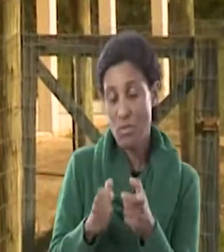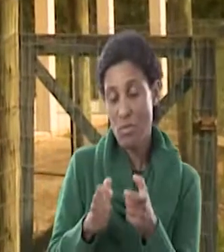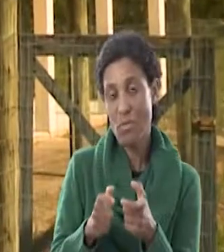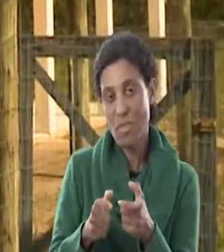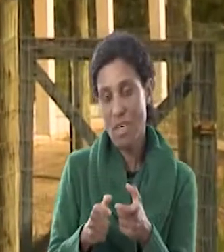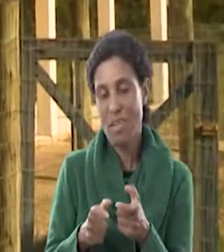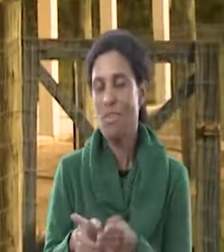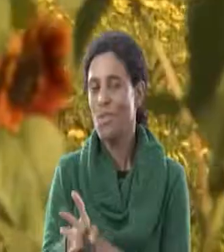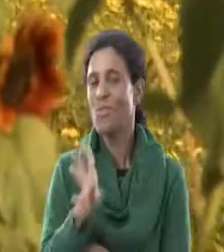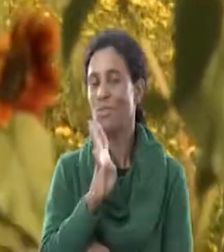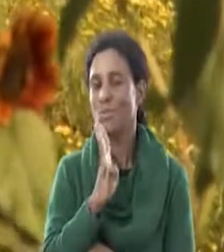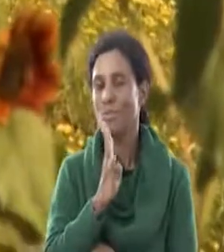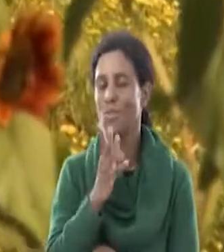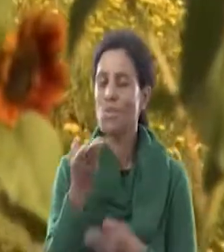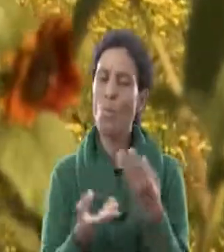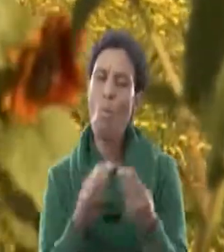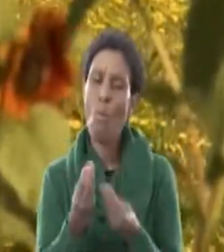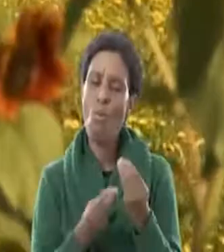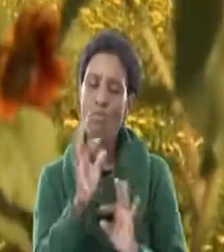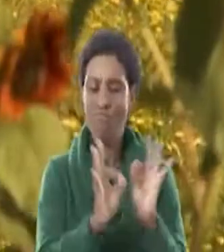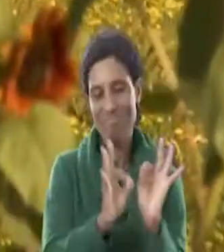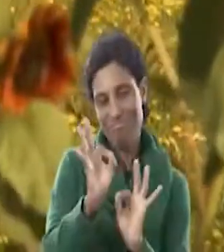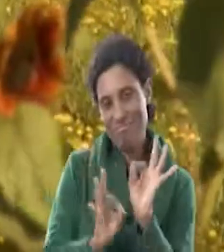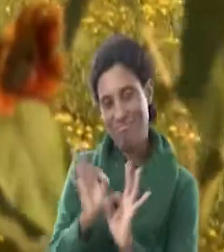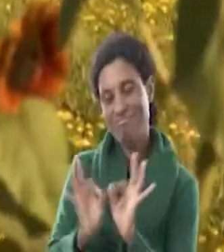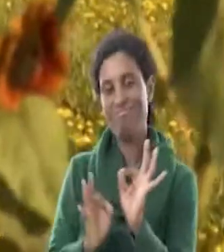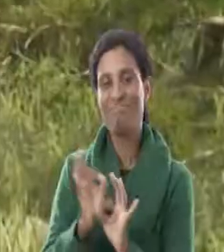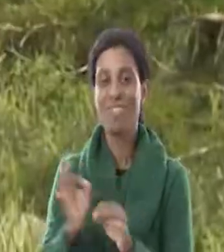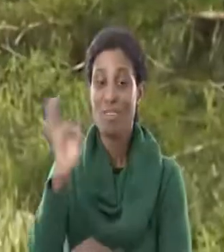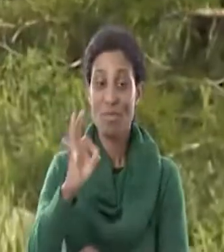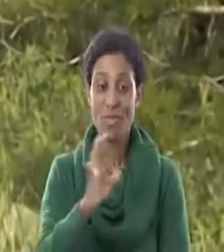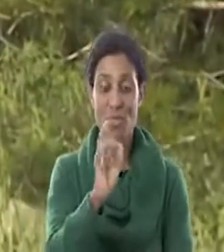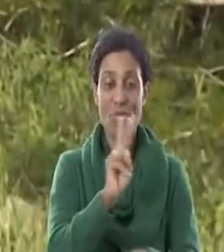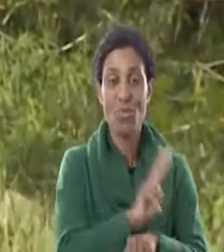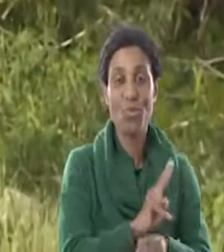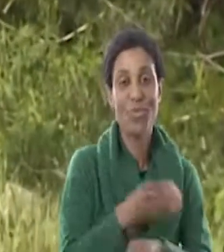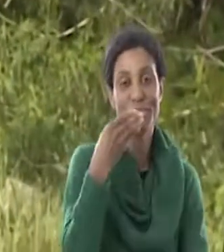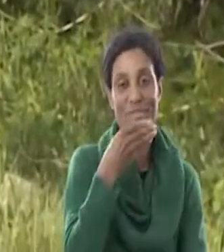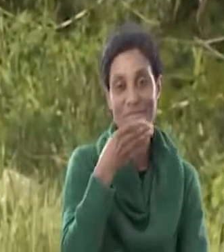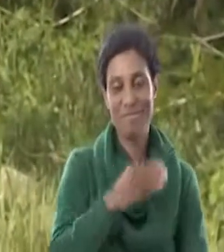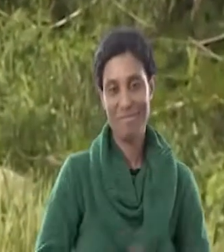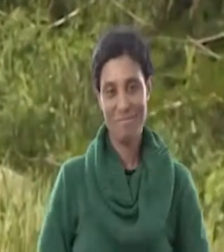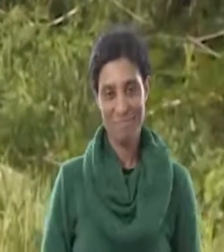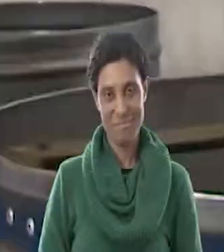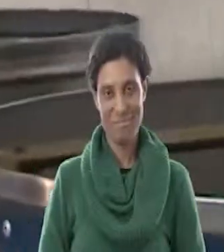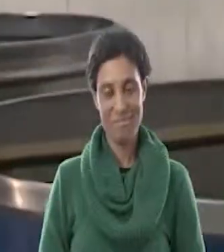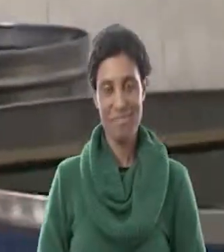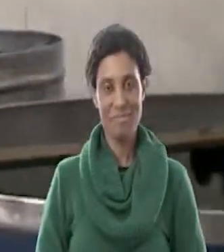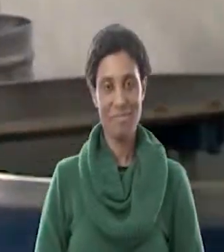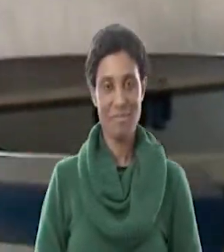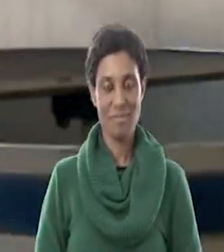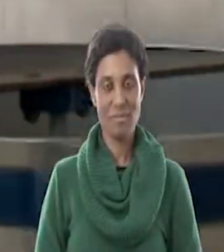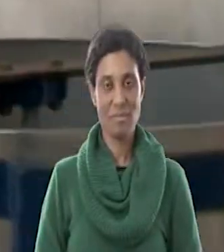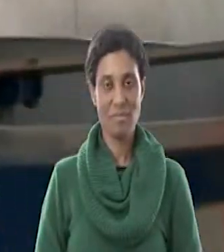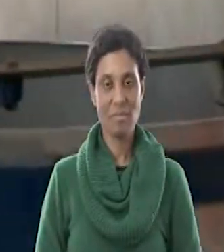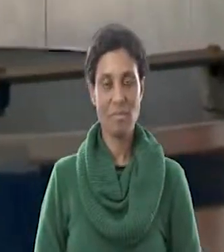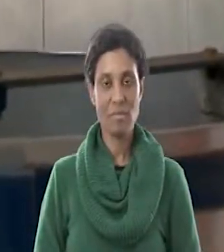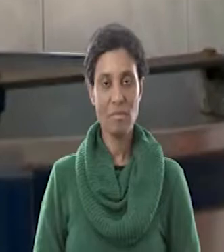Nesta propriedade, viemos ver como é feito o manejo das abelhas e os cuidados na produção do mel.